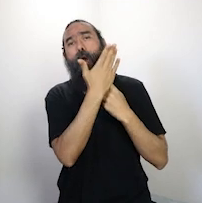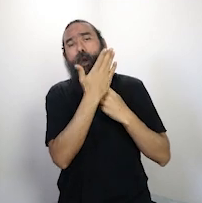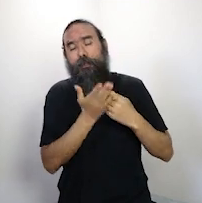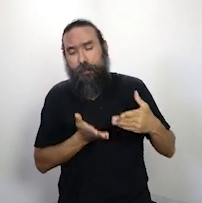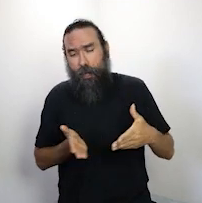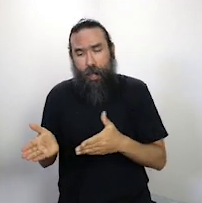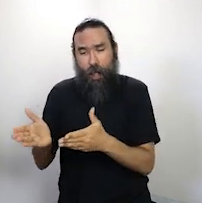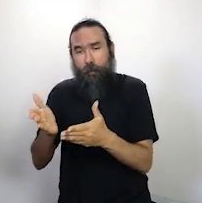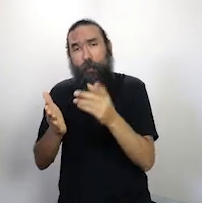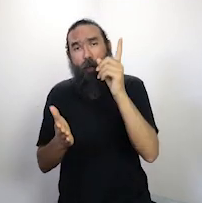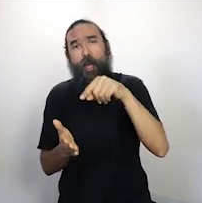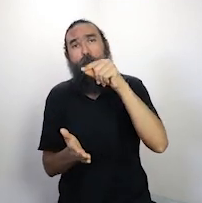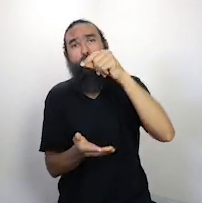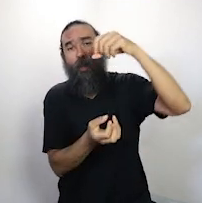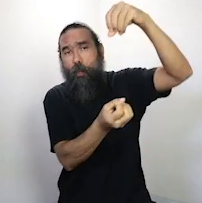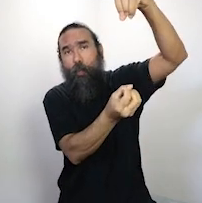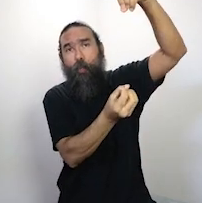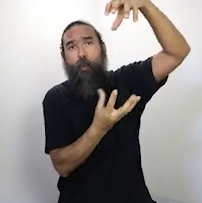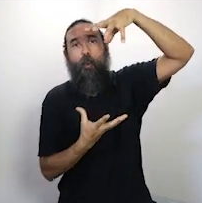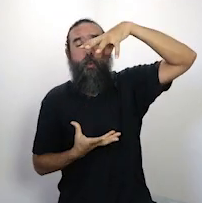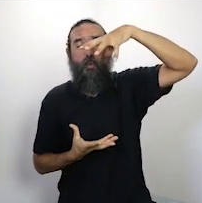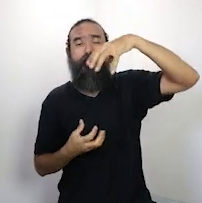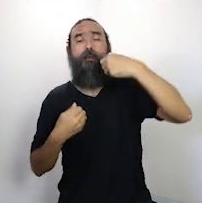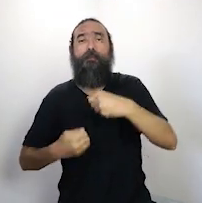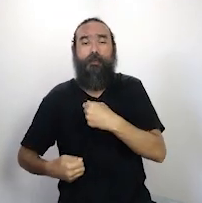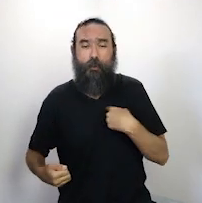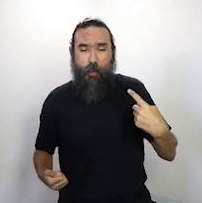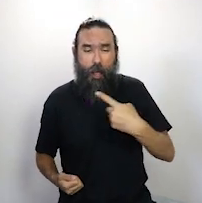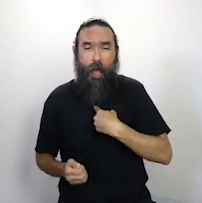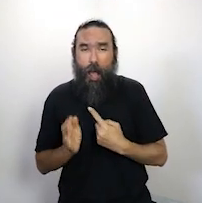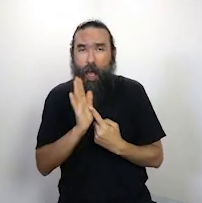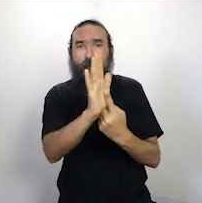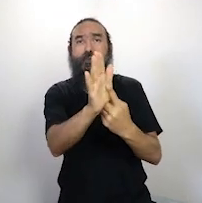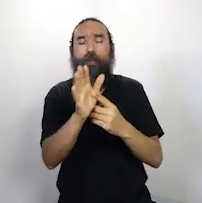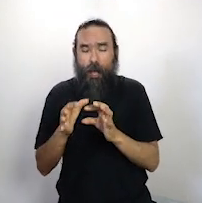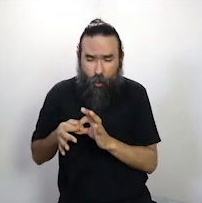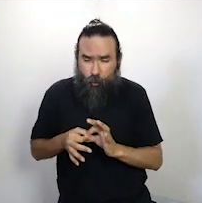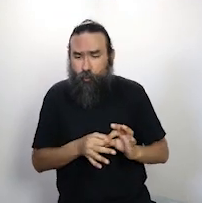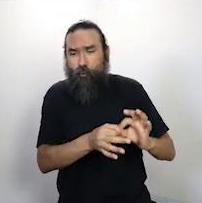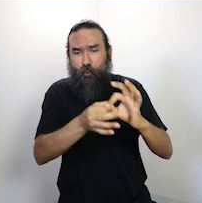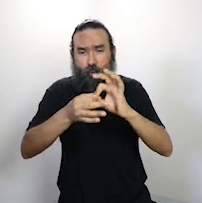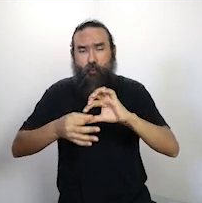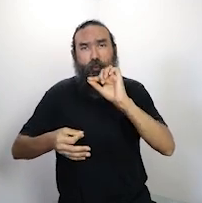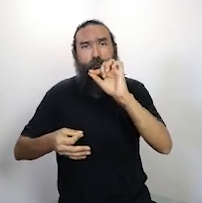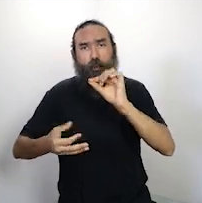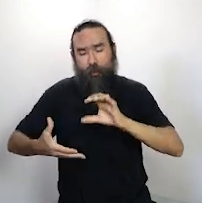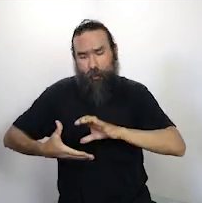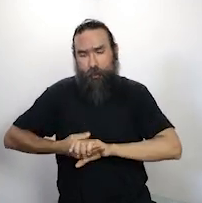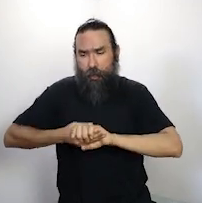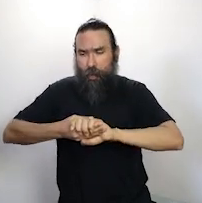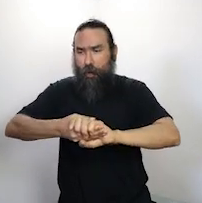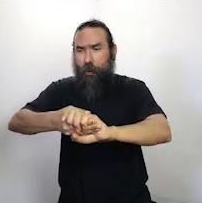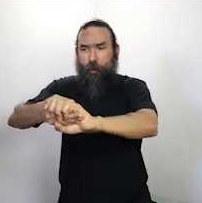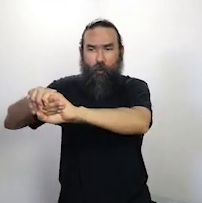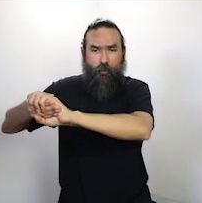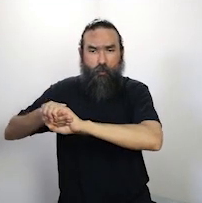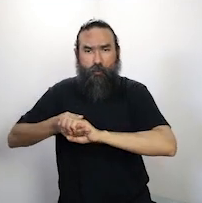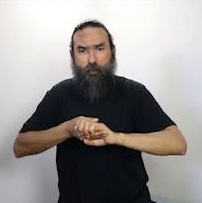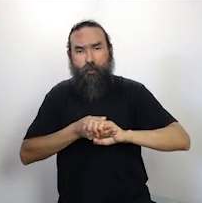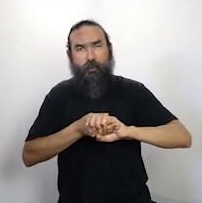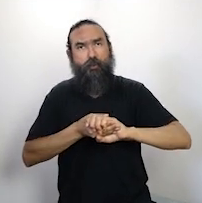para a gente. Então vamos ajudar da forma possível, vamos estar todo mundo junto, pegar nas mãos, segurar firme, e não deixar